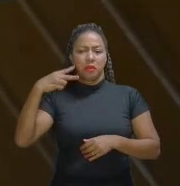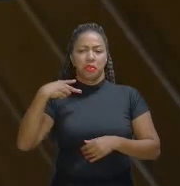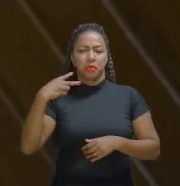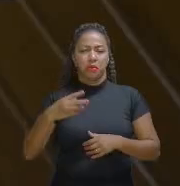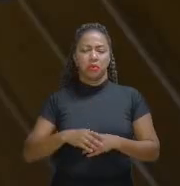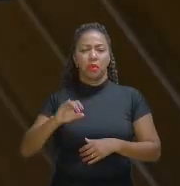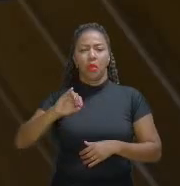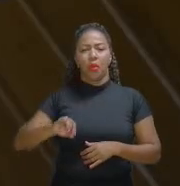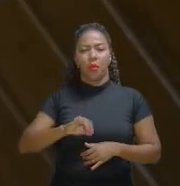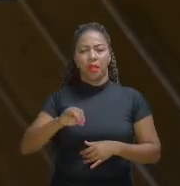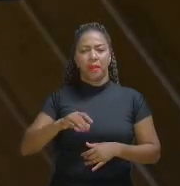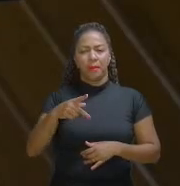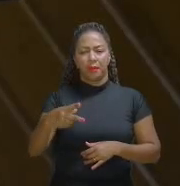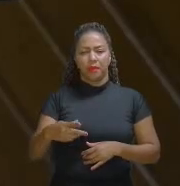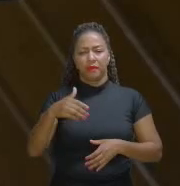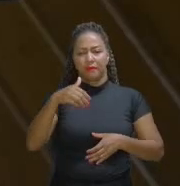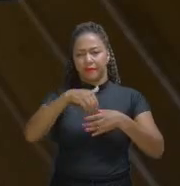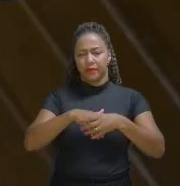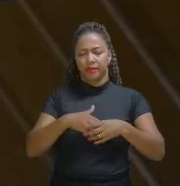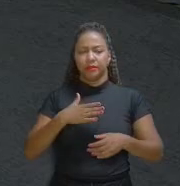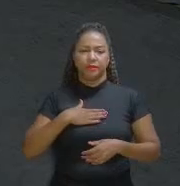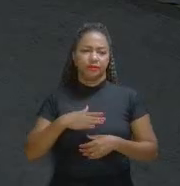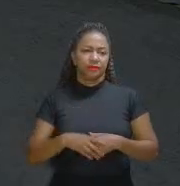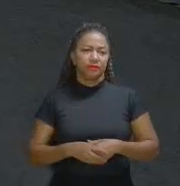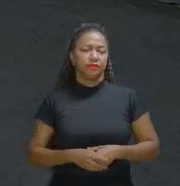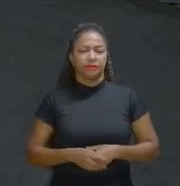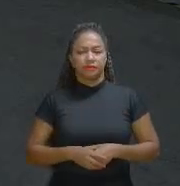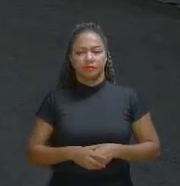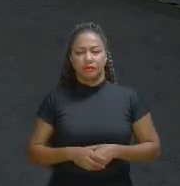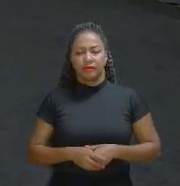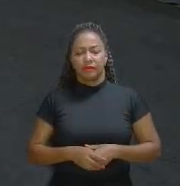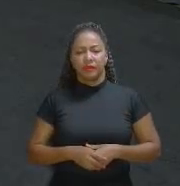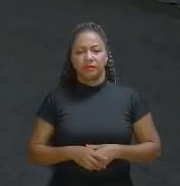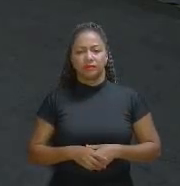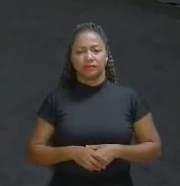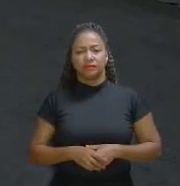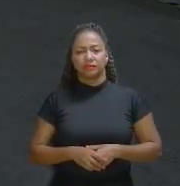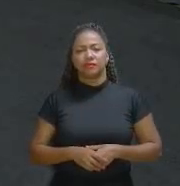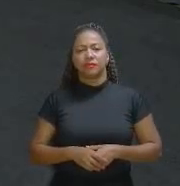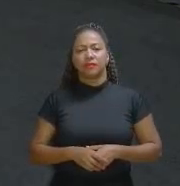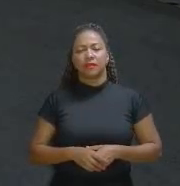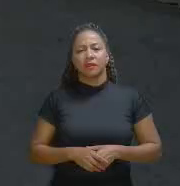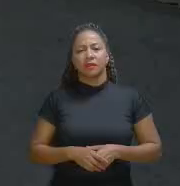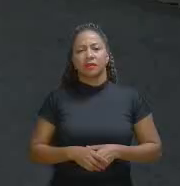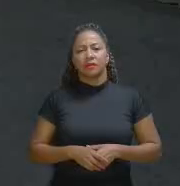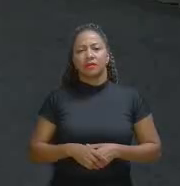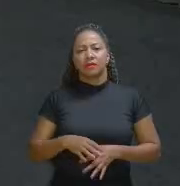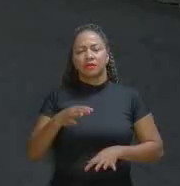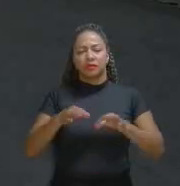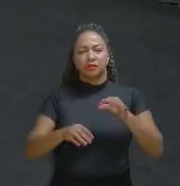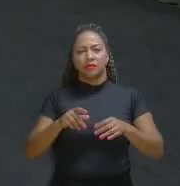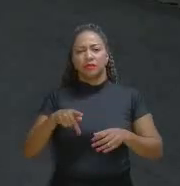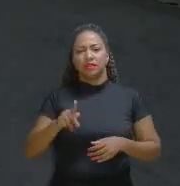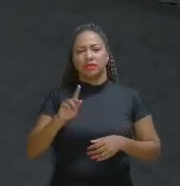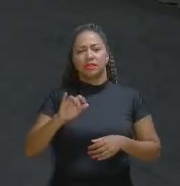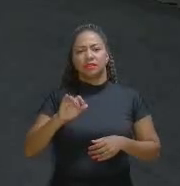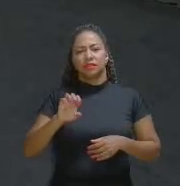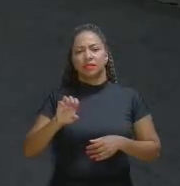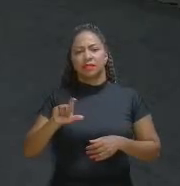em Oiapoque. É como eu voto, excelência. Imagem ampla do Como plenário. vota a juíza Keila Utzing?